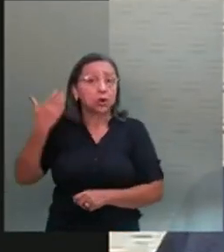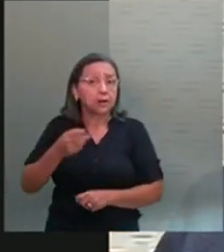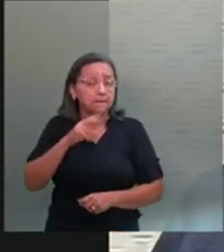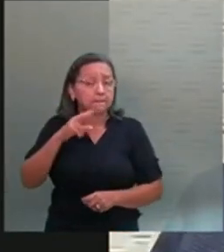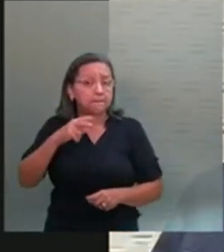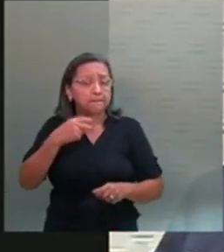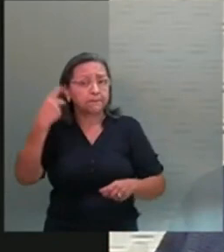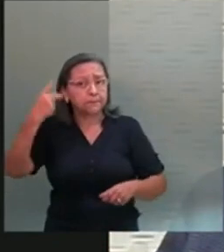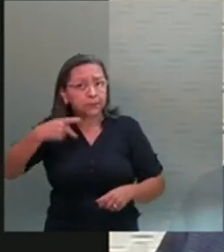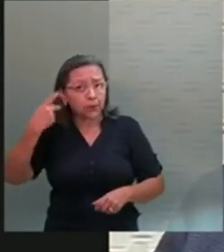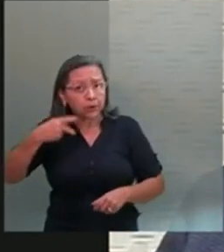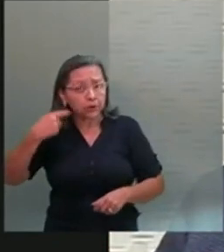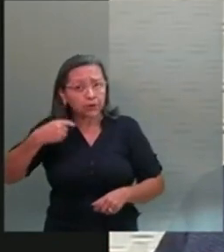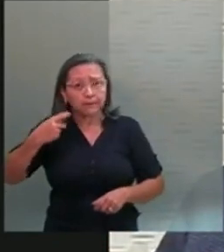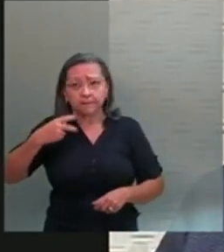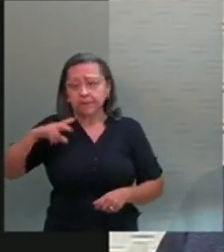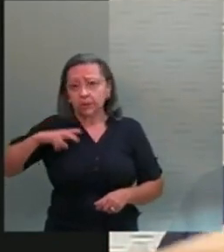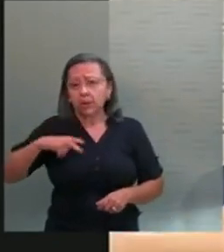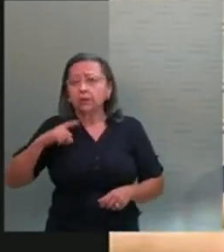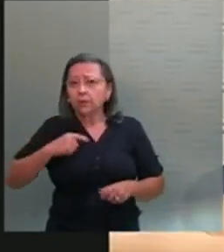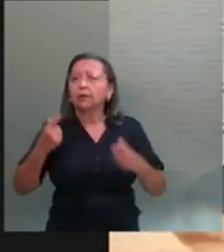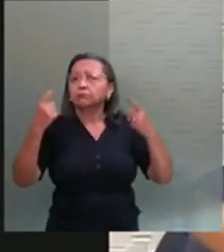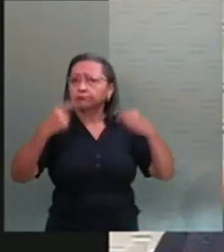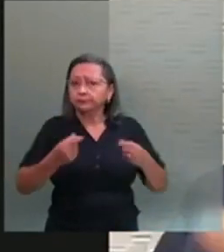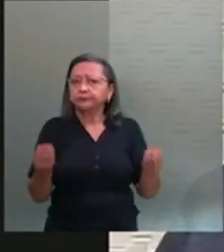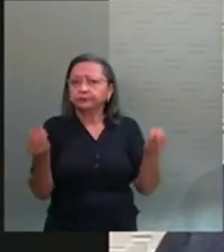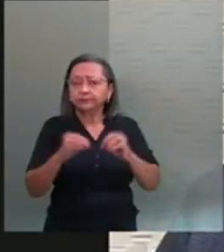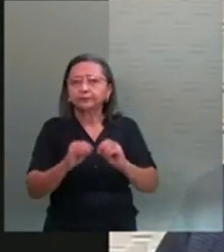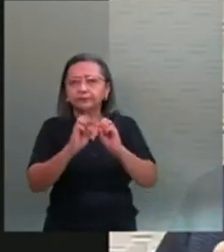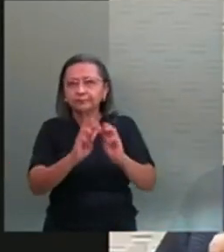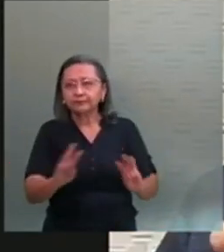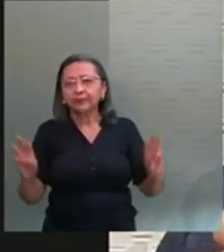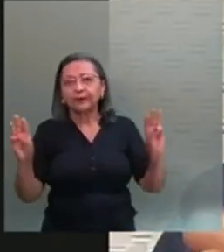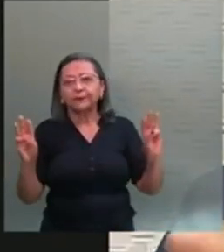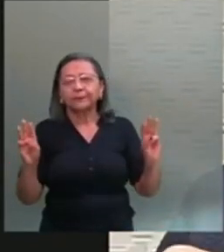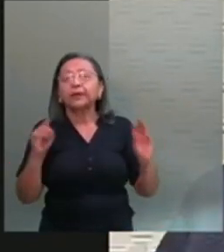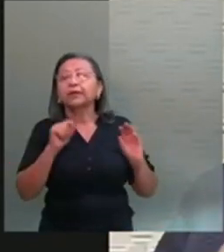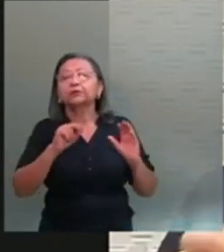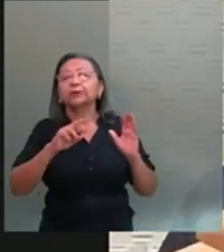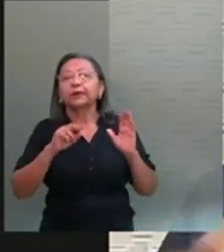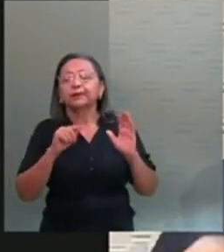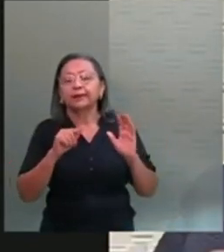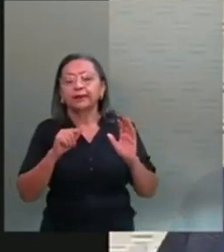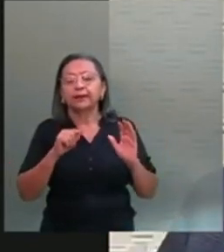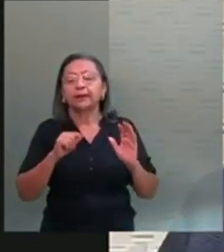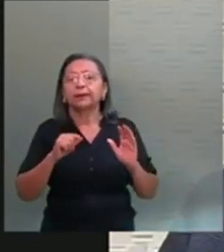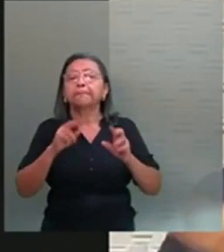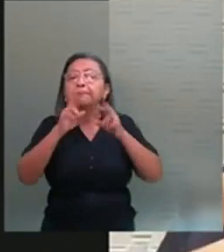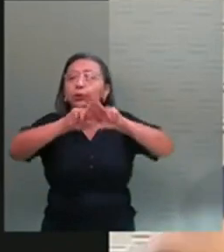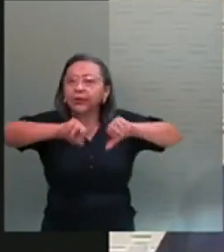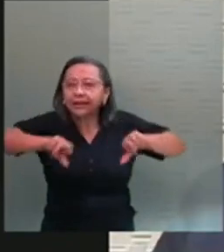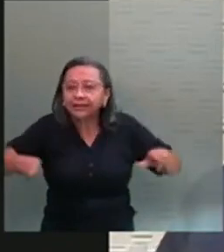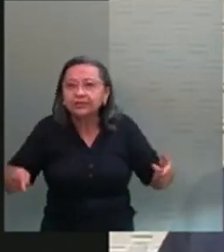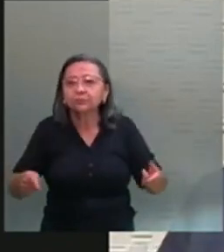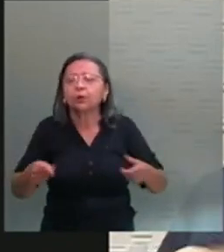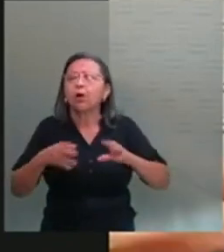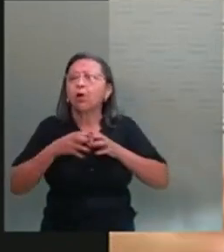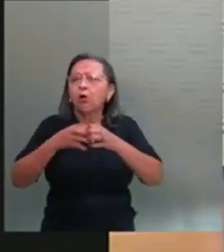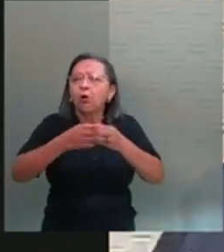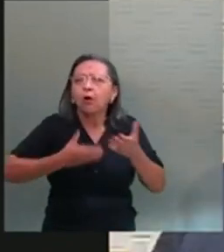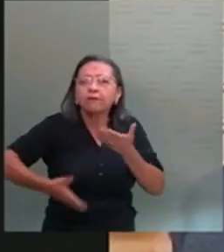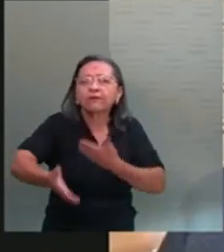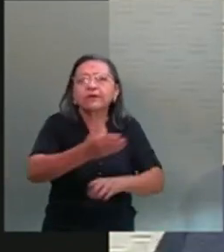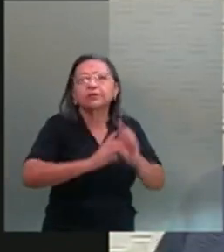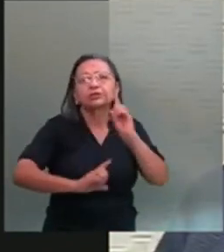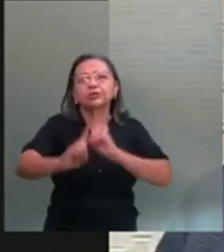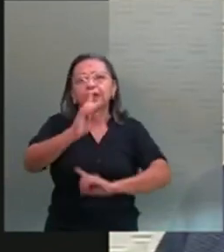pessoal, têm espaço nas reportagens publicadas no portal Senado Notícias. Isso é pluralismo, convivência e